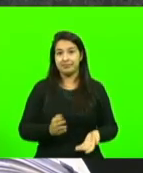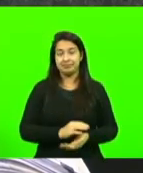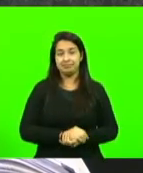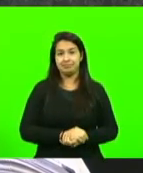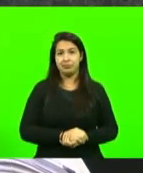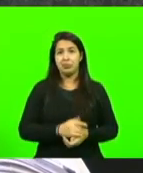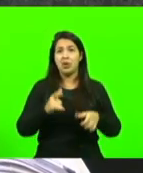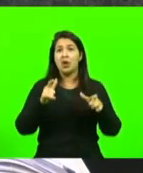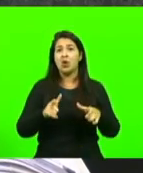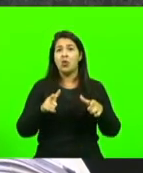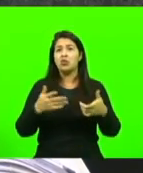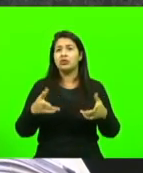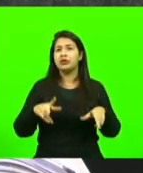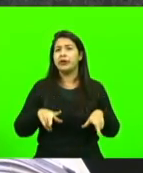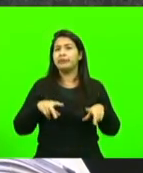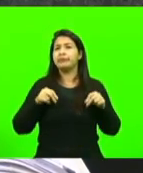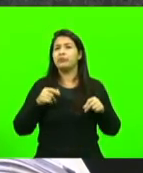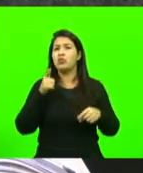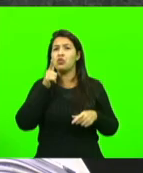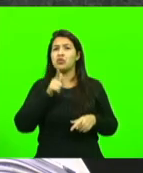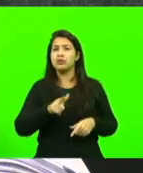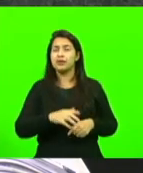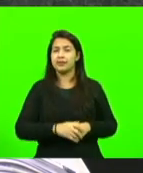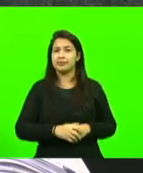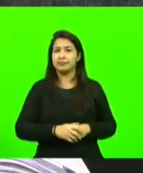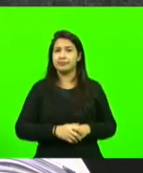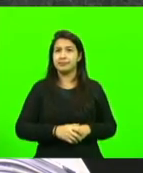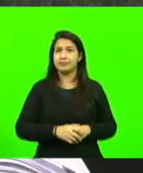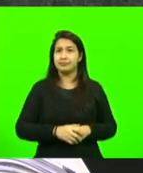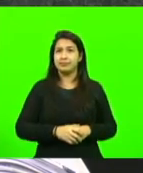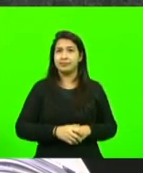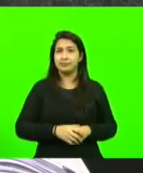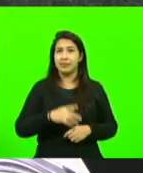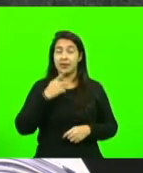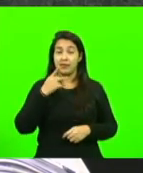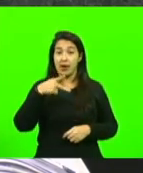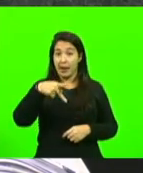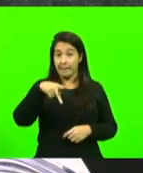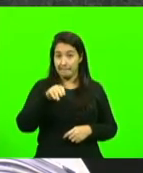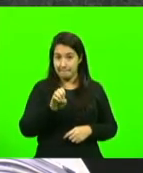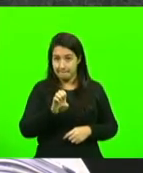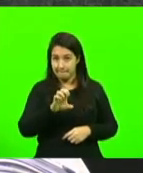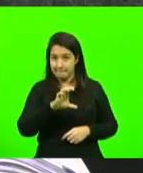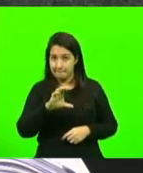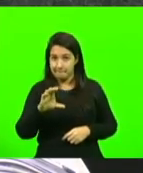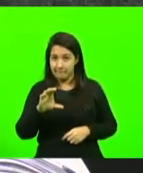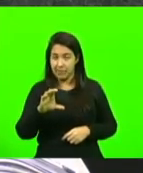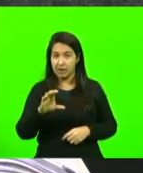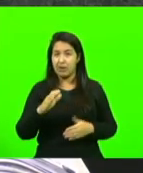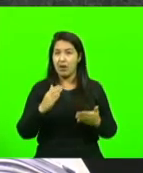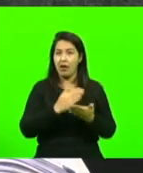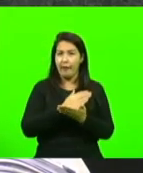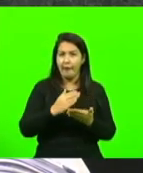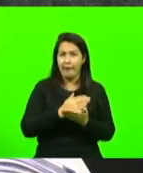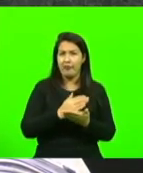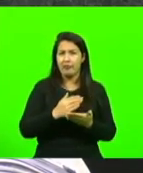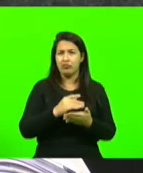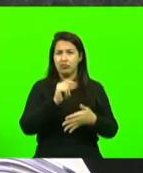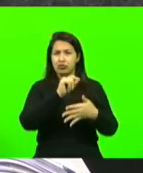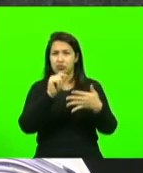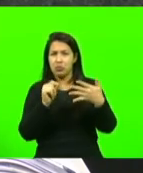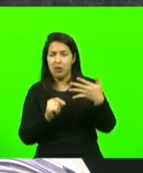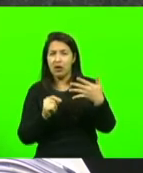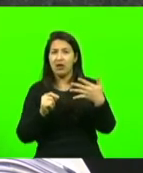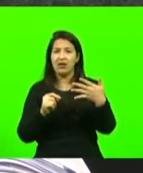pergunto onde estamos privilegiados são fora da pekka a minha tem até algumas coisas muito ter